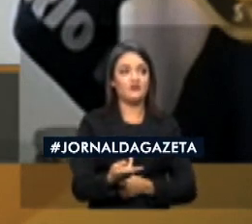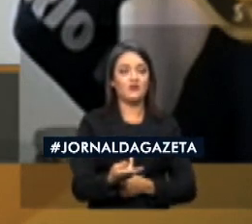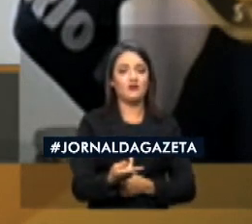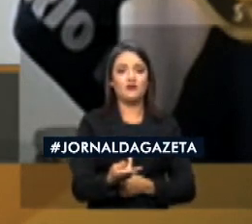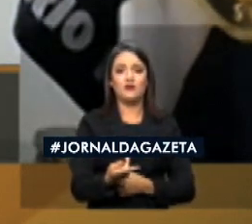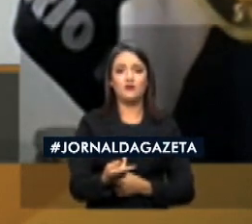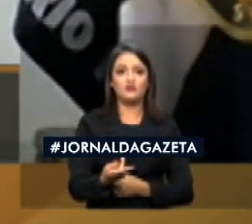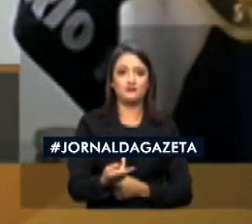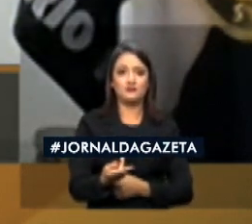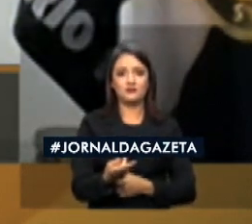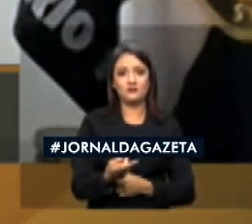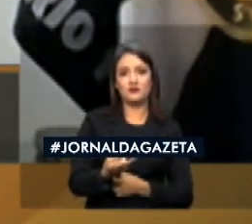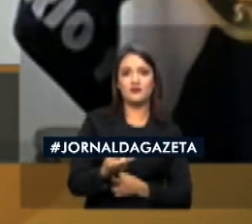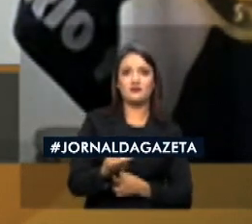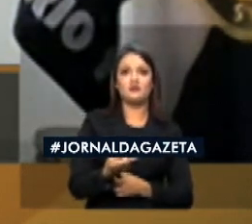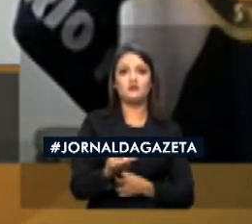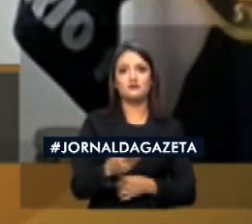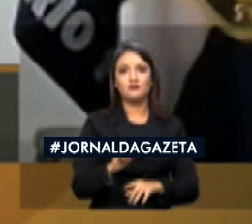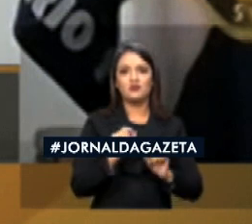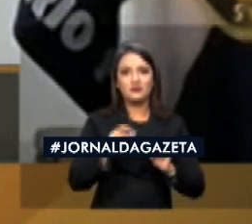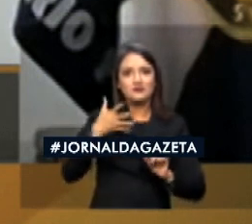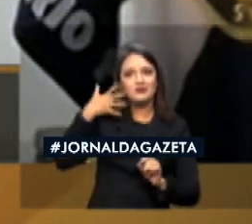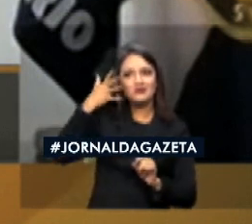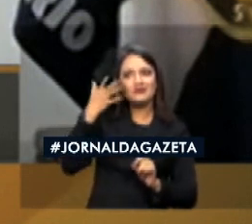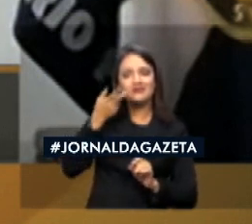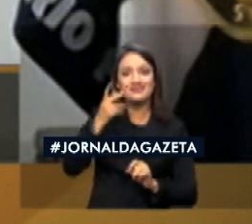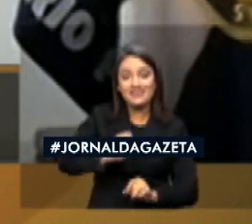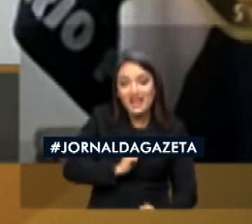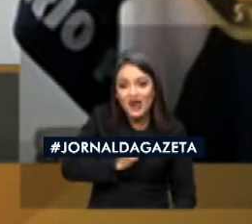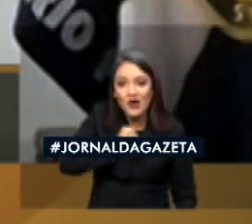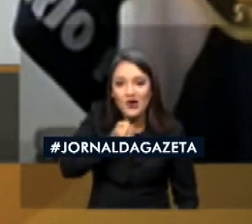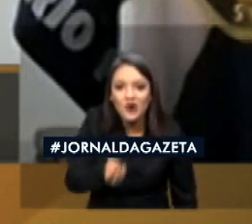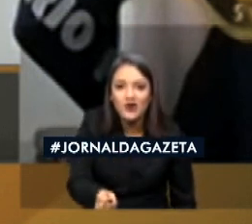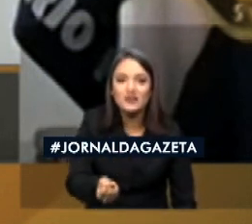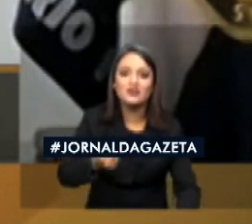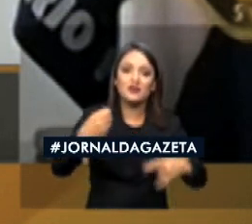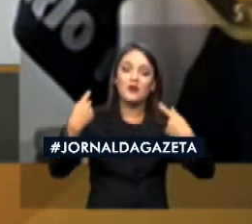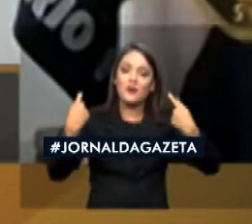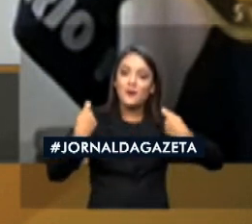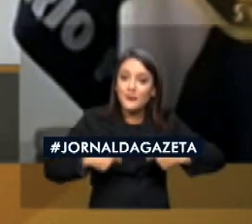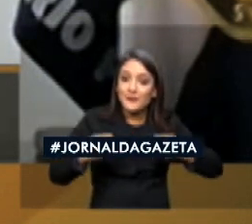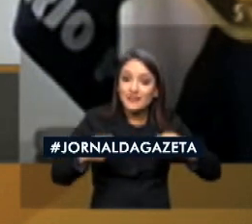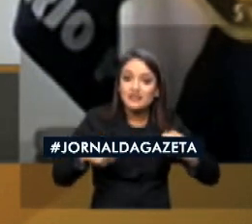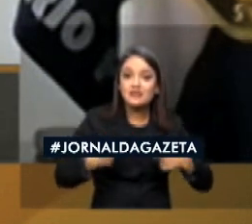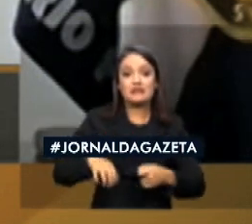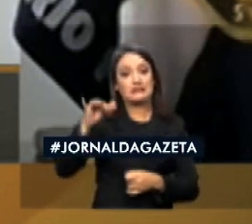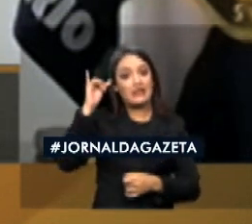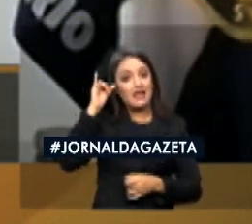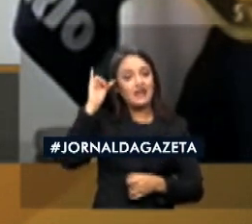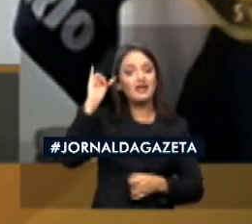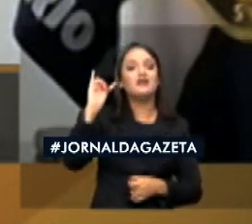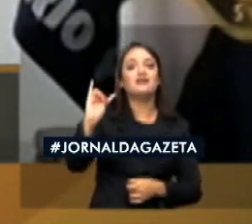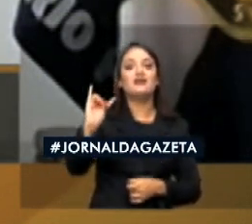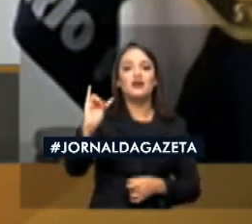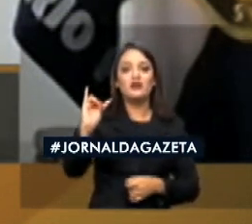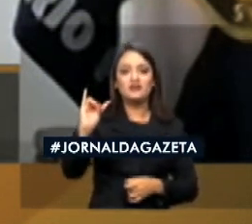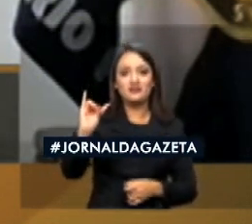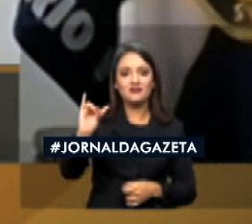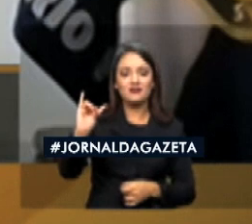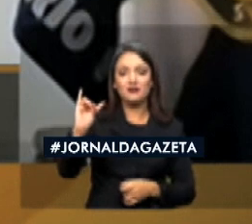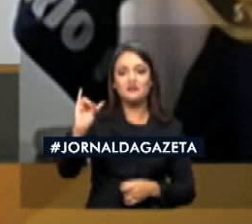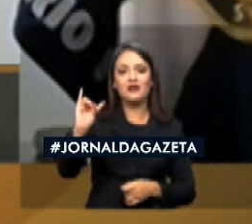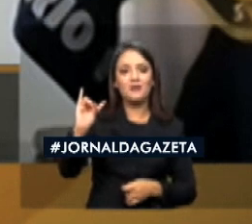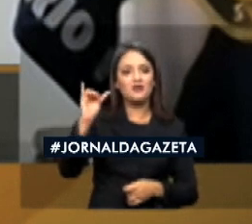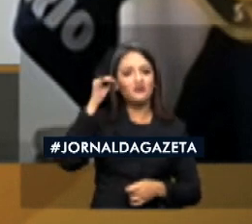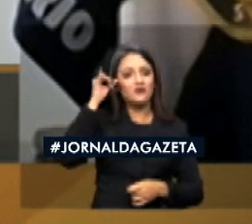seja respeitada. Discurso de ódio deve ser rejeitado com a